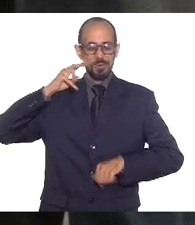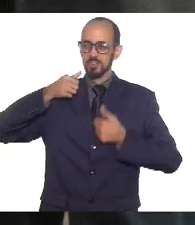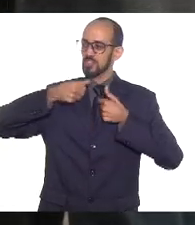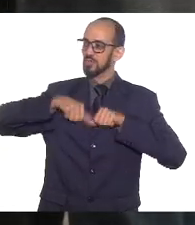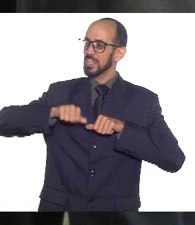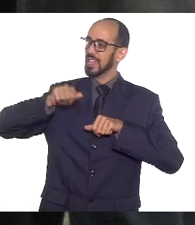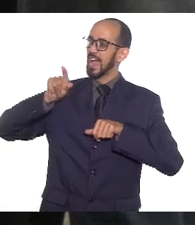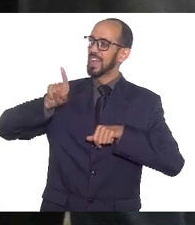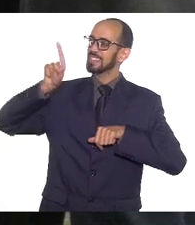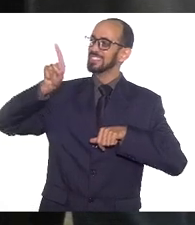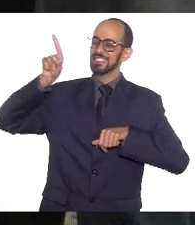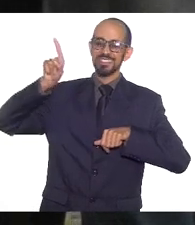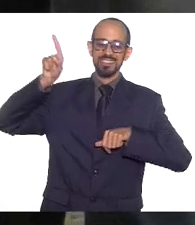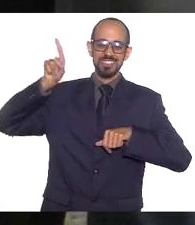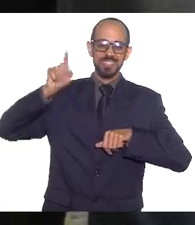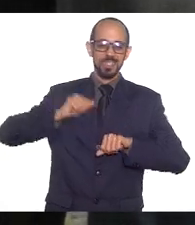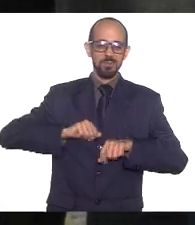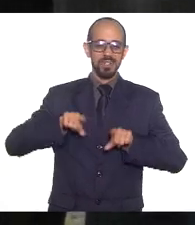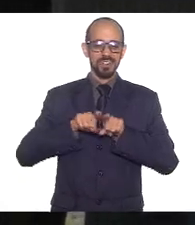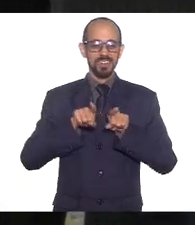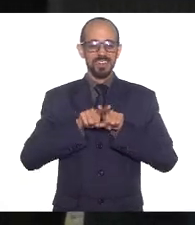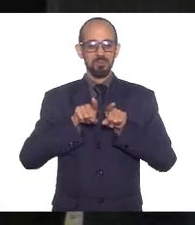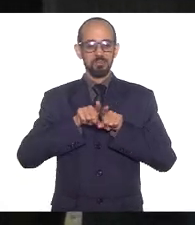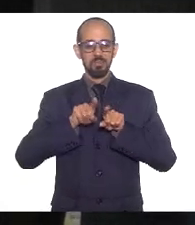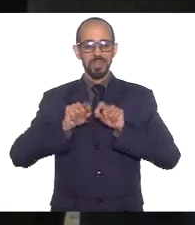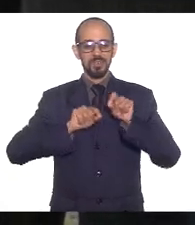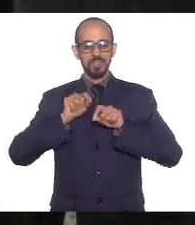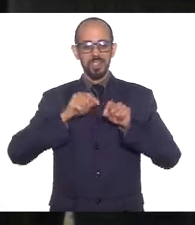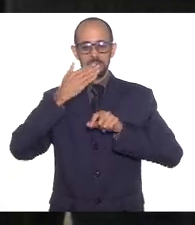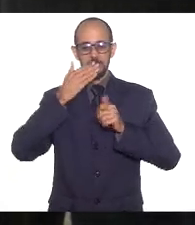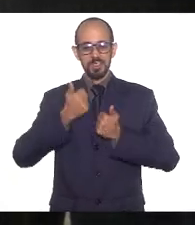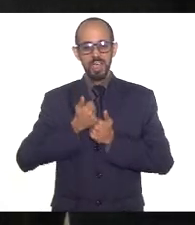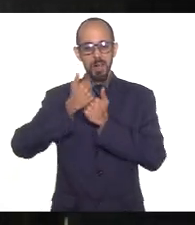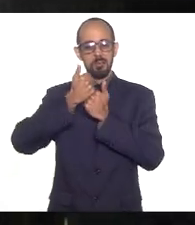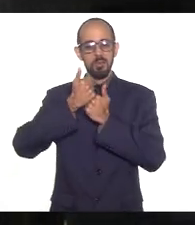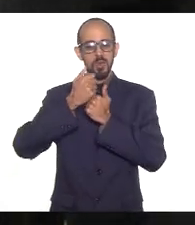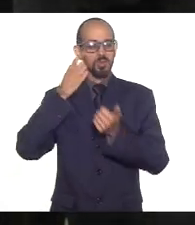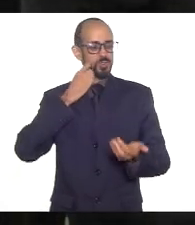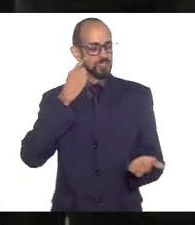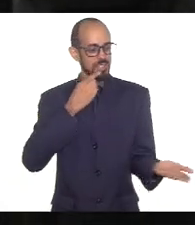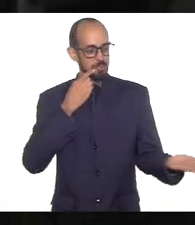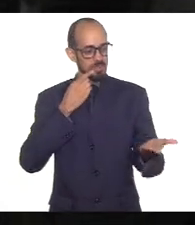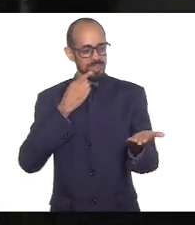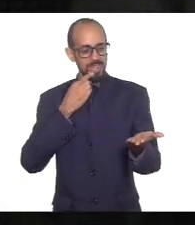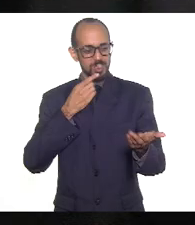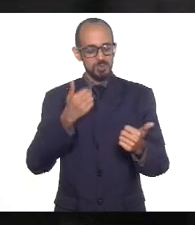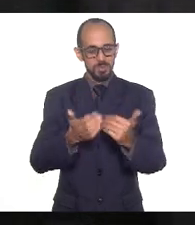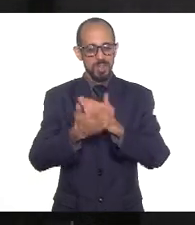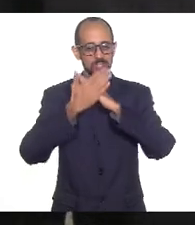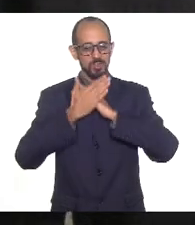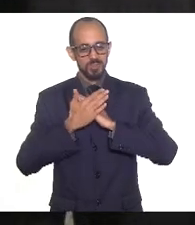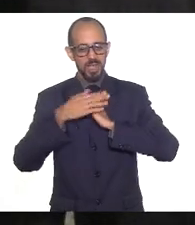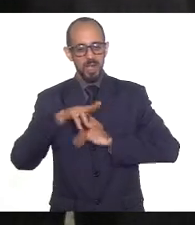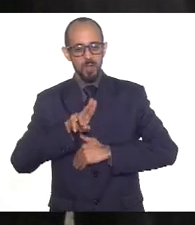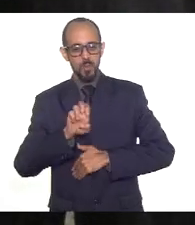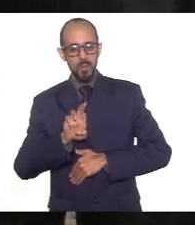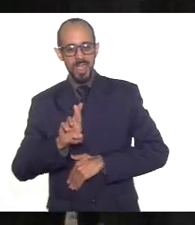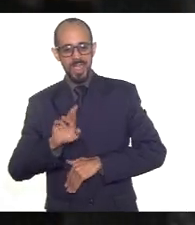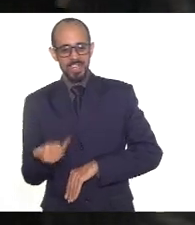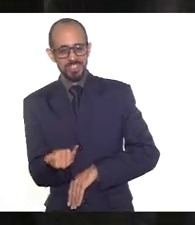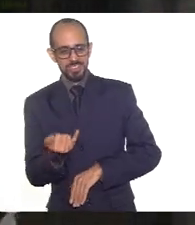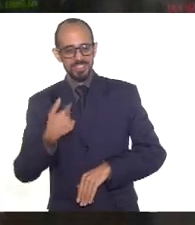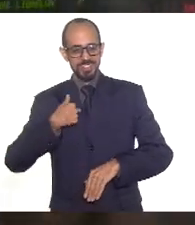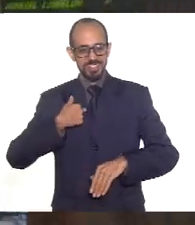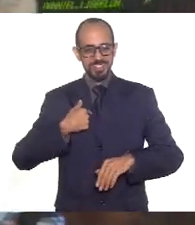Galerias lembro de correr gabinetes pedindo apoiamento dos deputados indefesa da UERJ e hoje